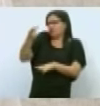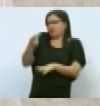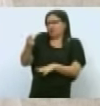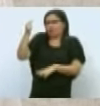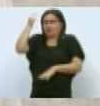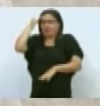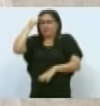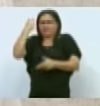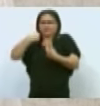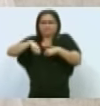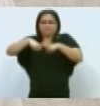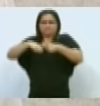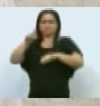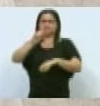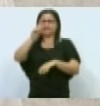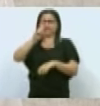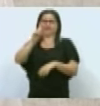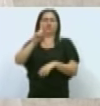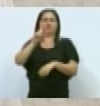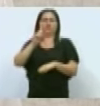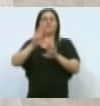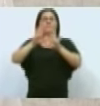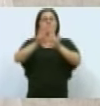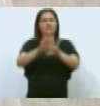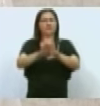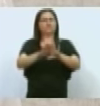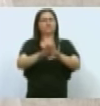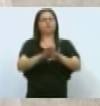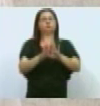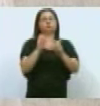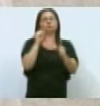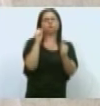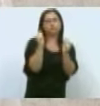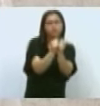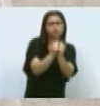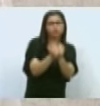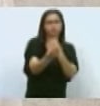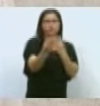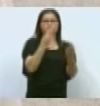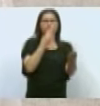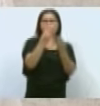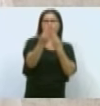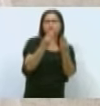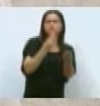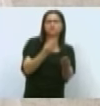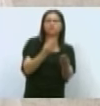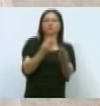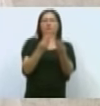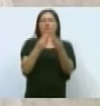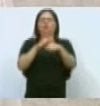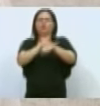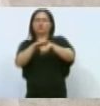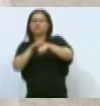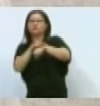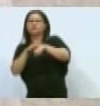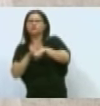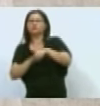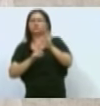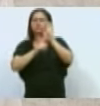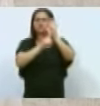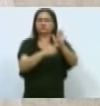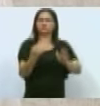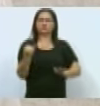gente passou pelo neuro e agora a gente está trabalhando na psicóloga. E agora vai fazer terapia para saber a importância de estar falando, de